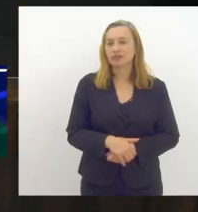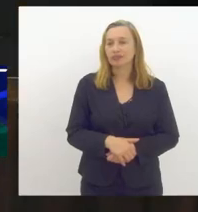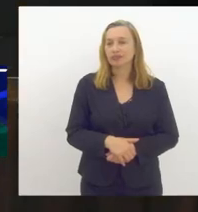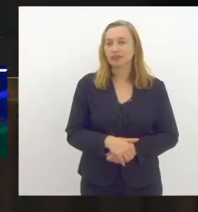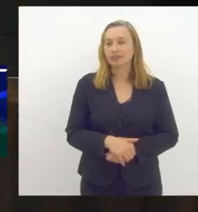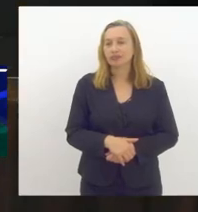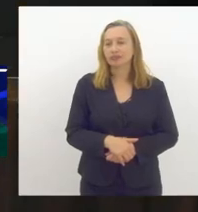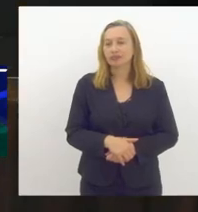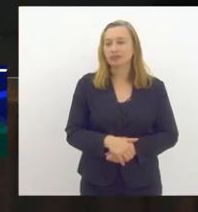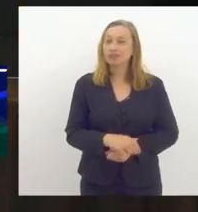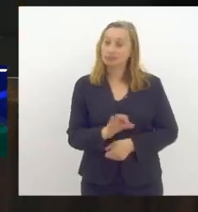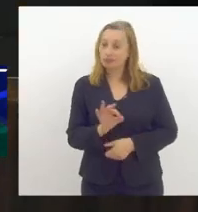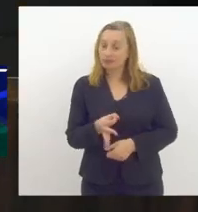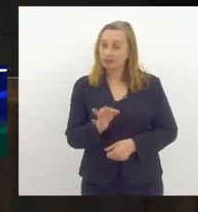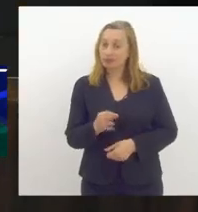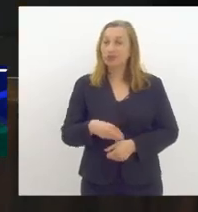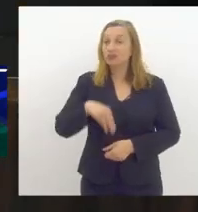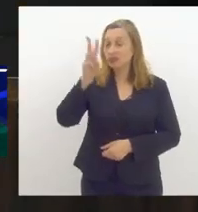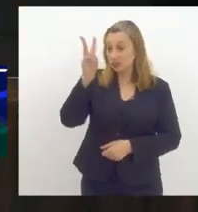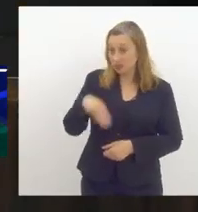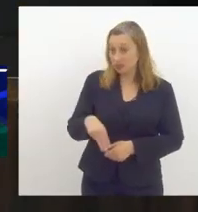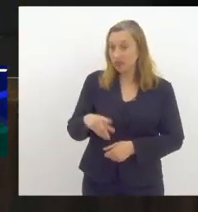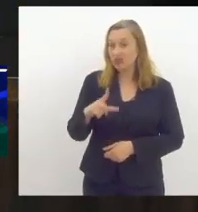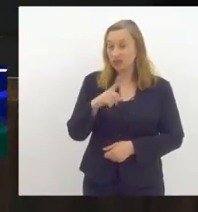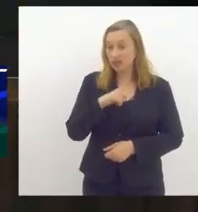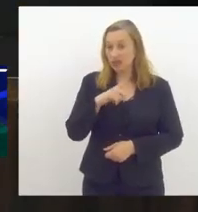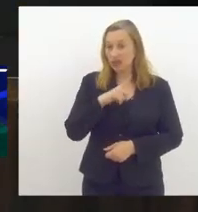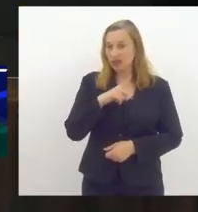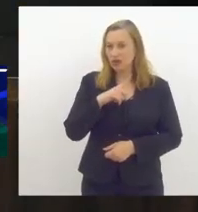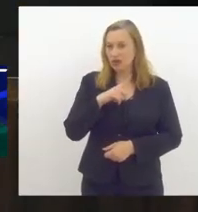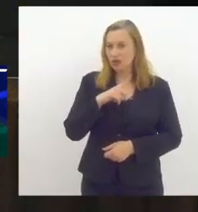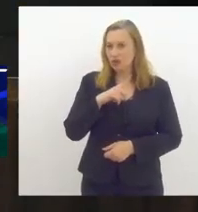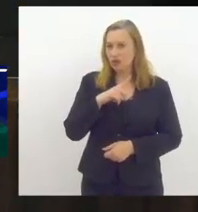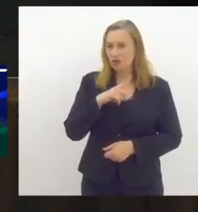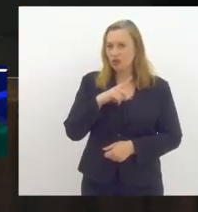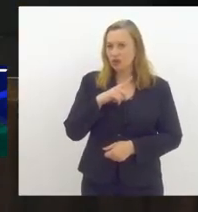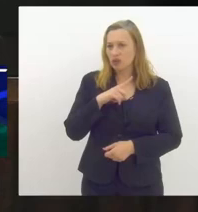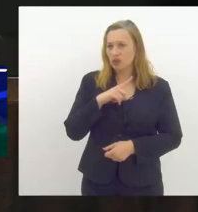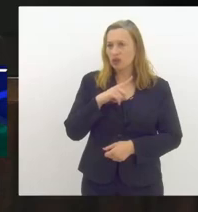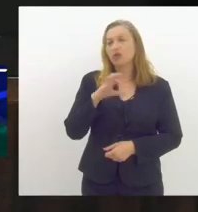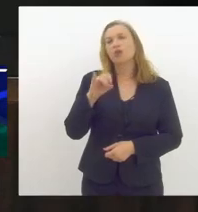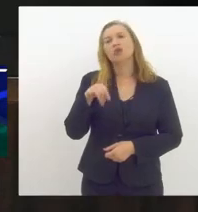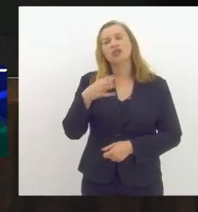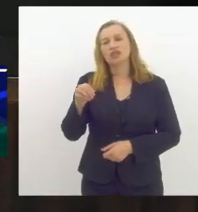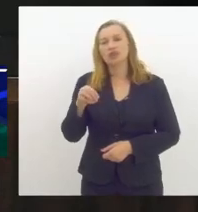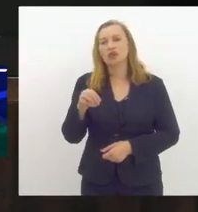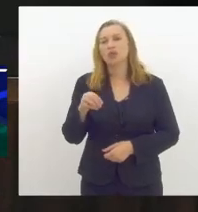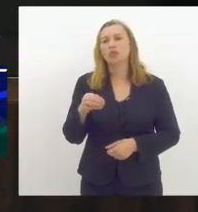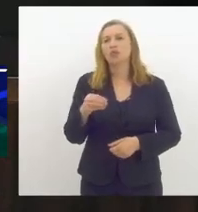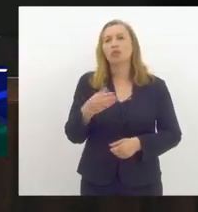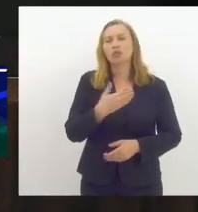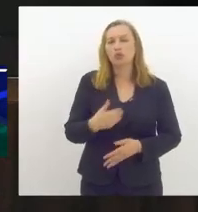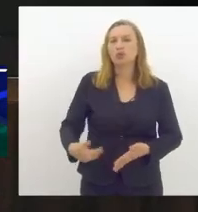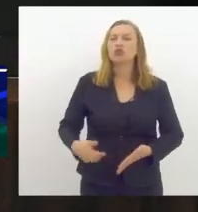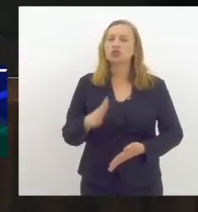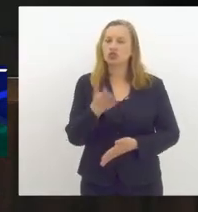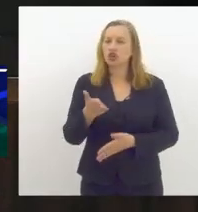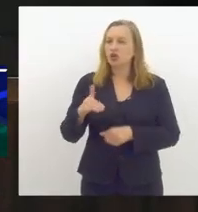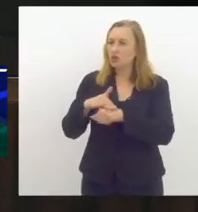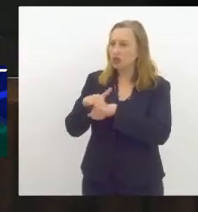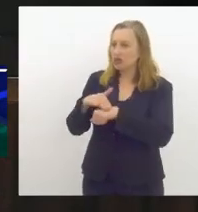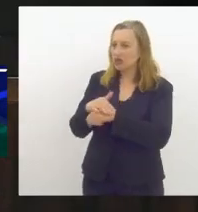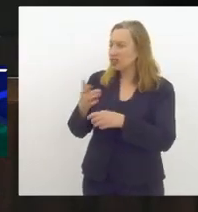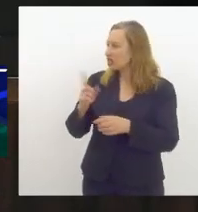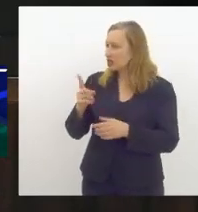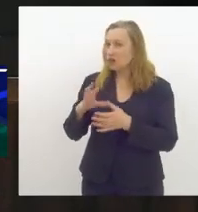ideia logicamente é para quem tem concessão pública e como a gente já conversou com o autor e ele não